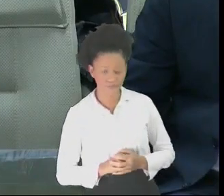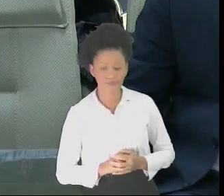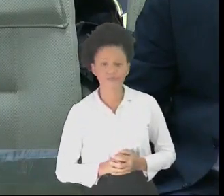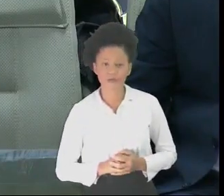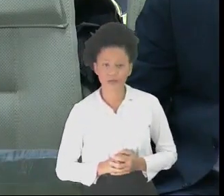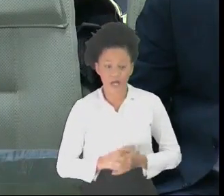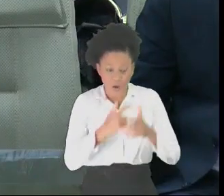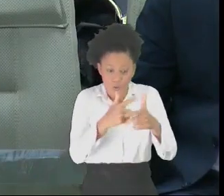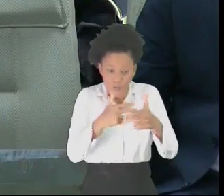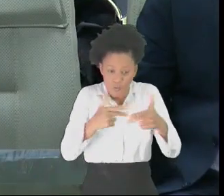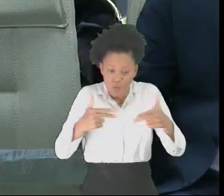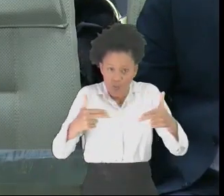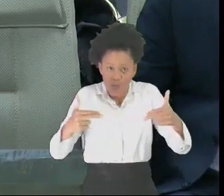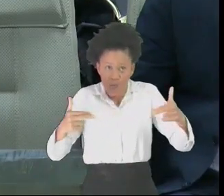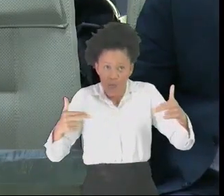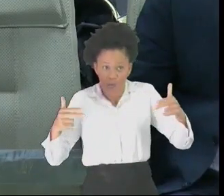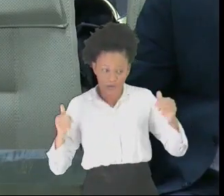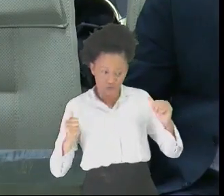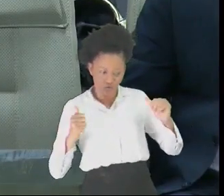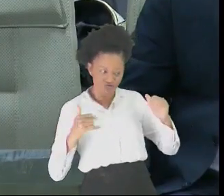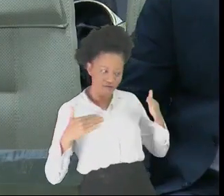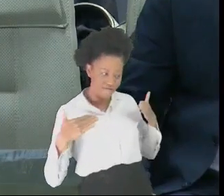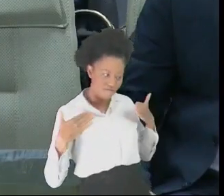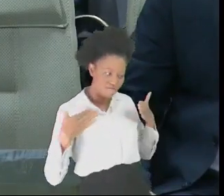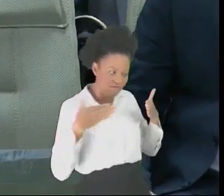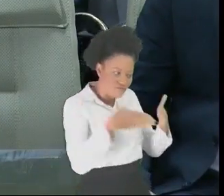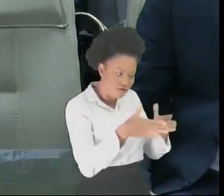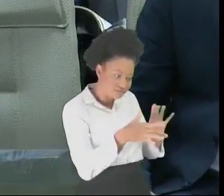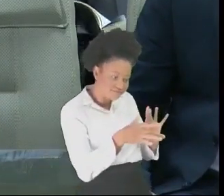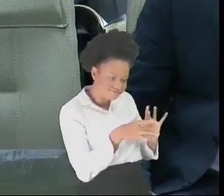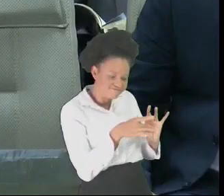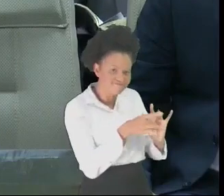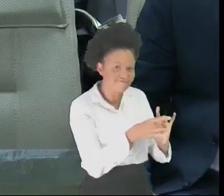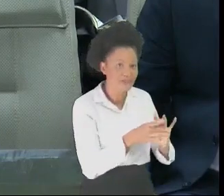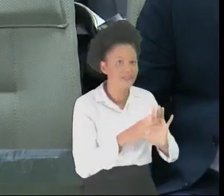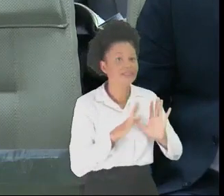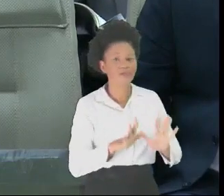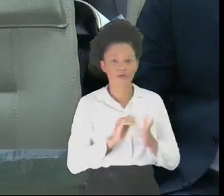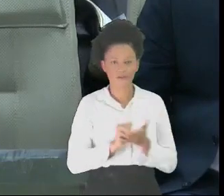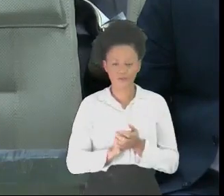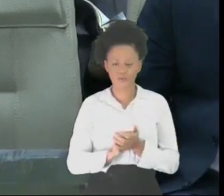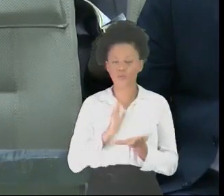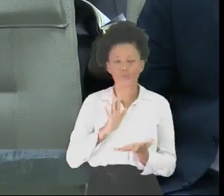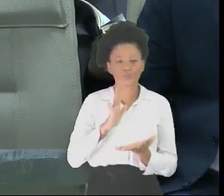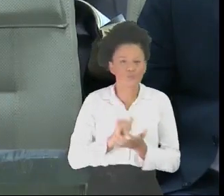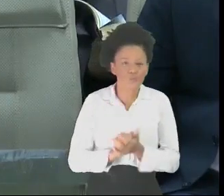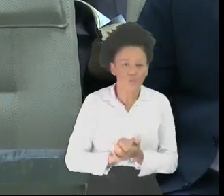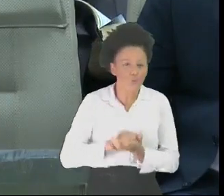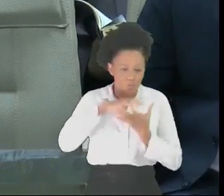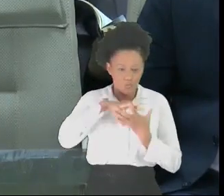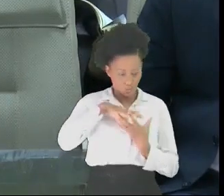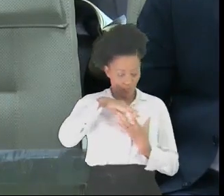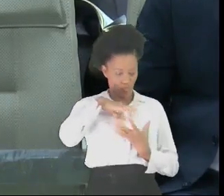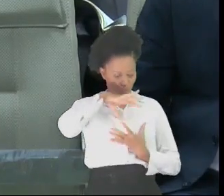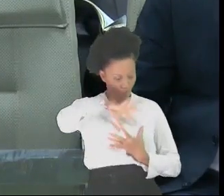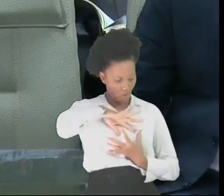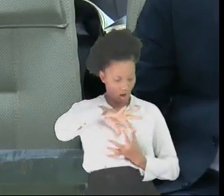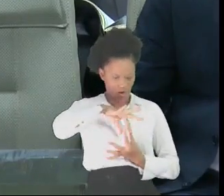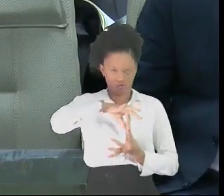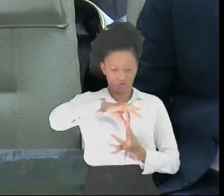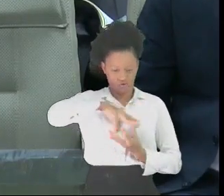As coisas concernentes a ele, não é que seja um espírito, um espírito desencarnado,